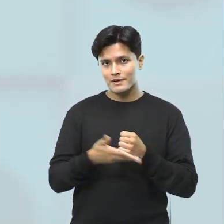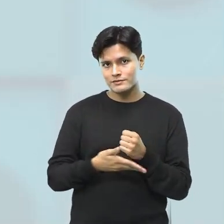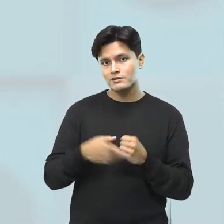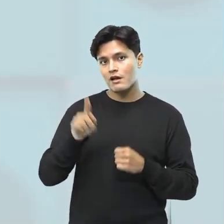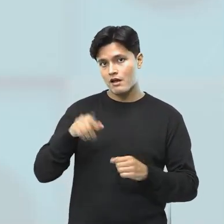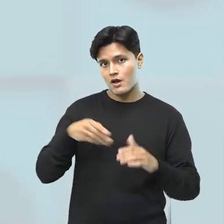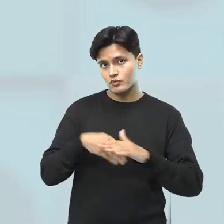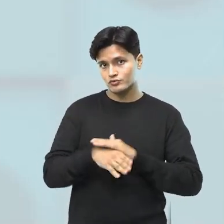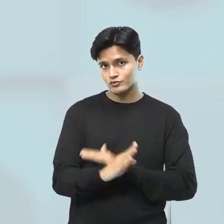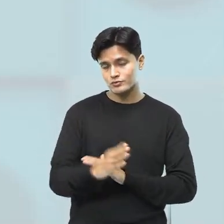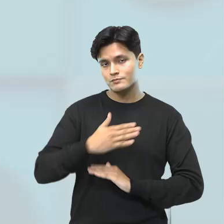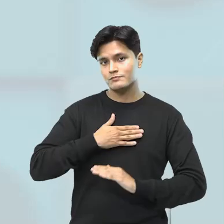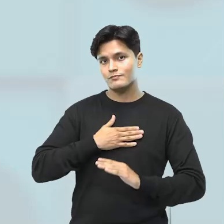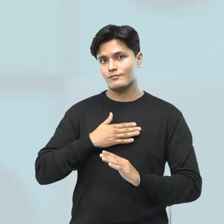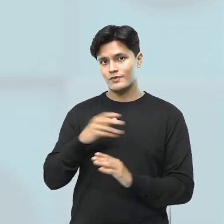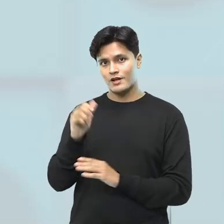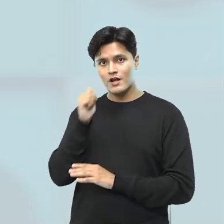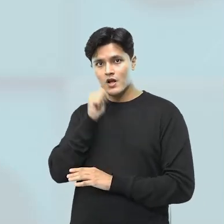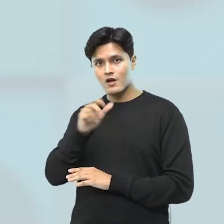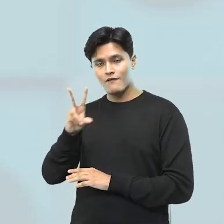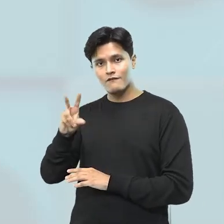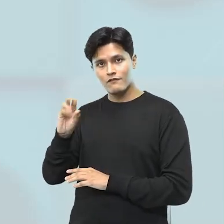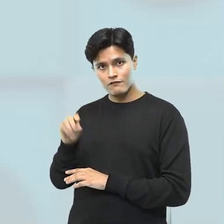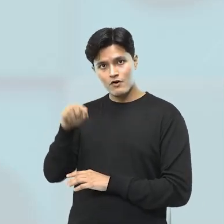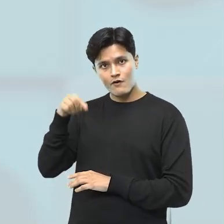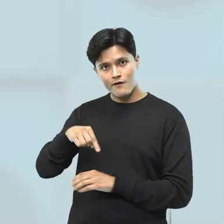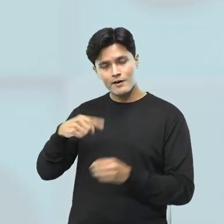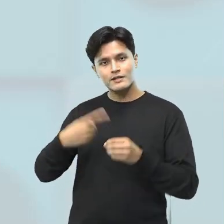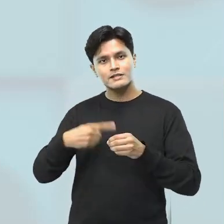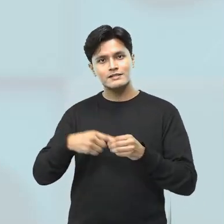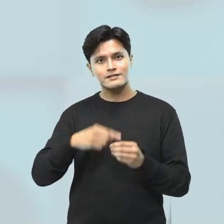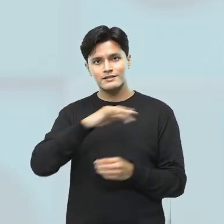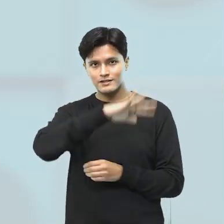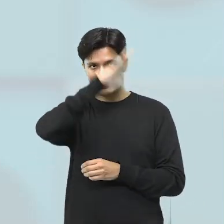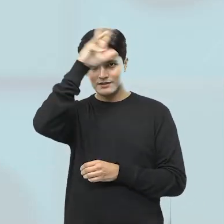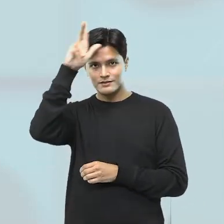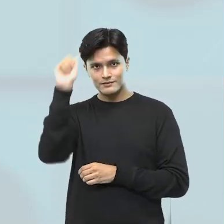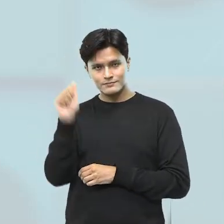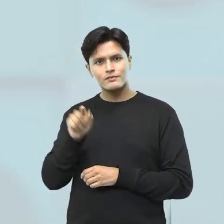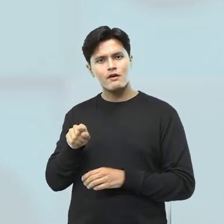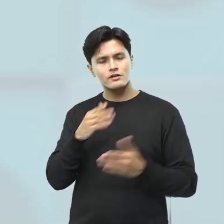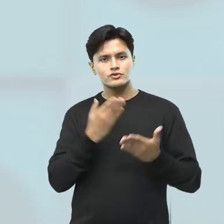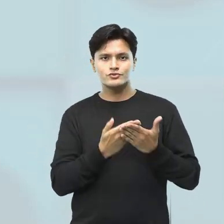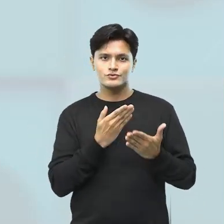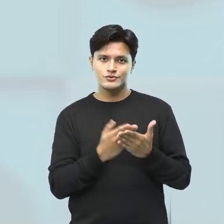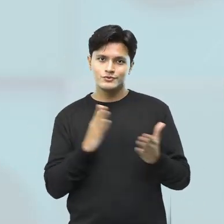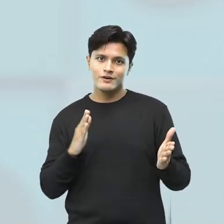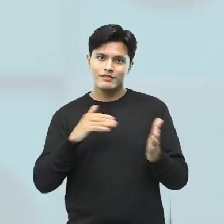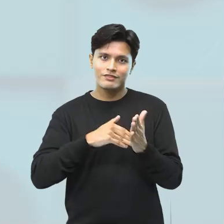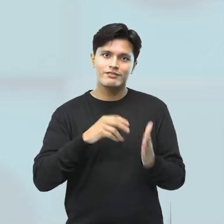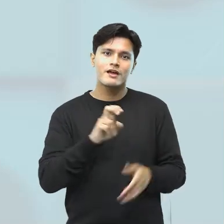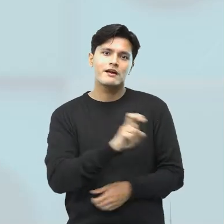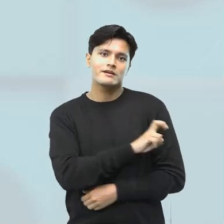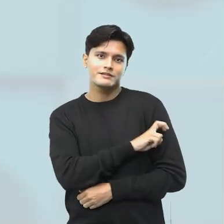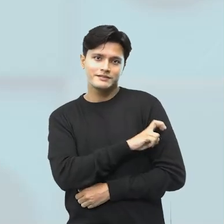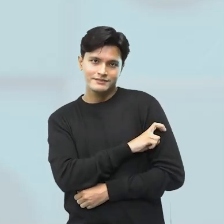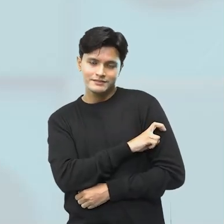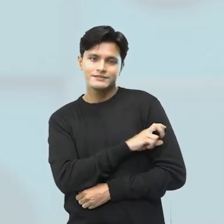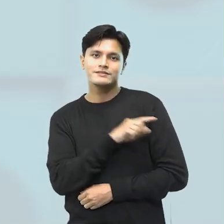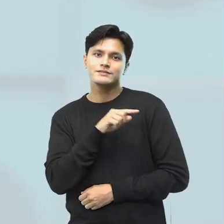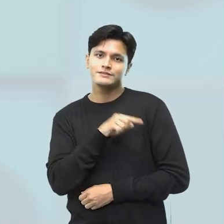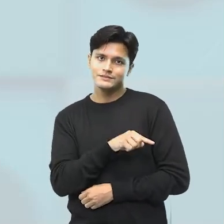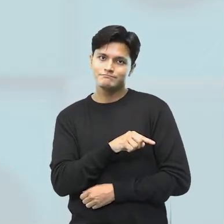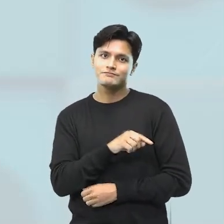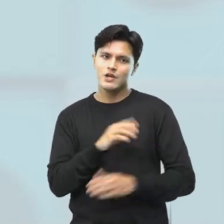A minha avó mesmo, né? Aqui do interior do Amazonas, ela estudou até a 5ª série, que era onde dava